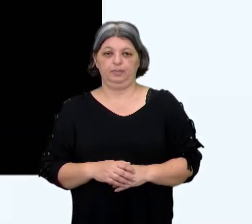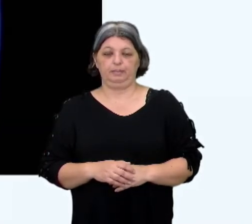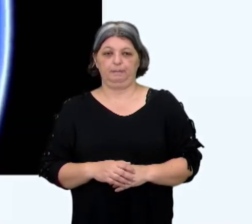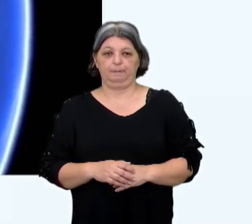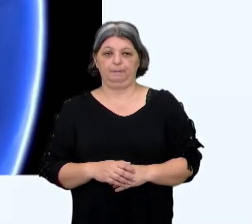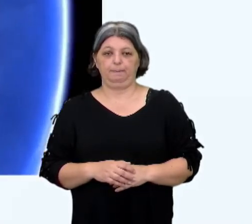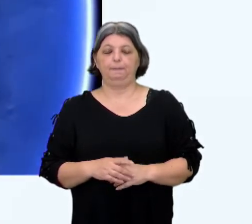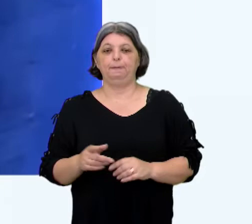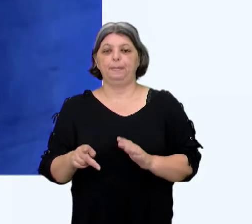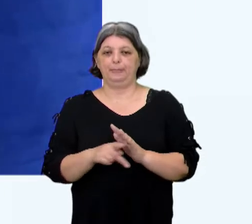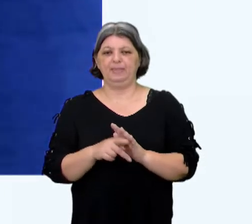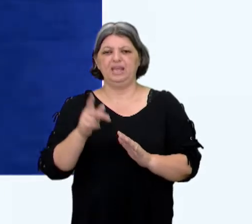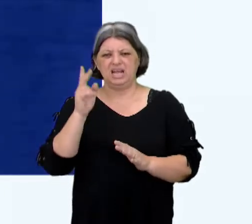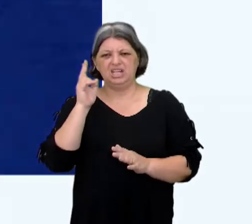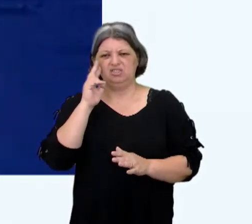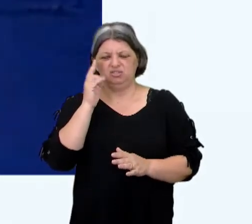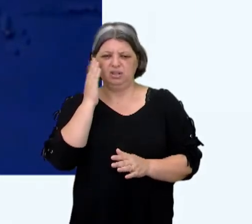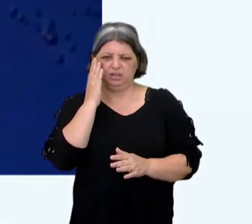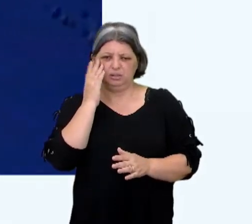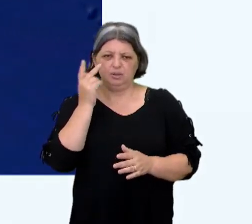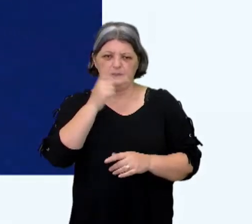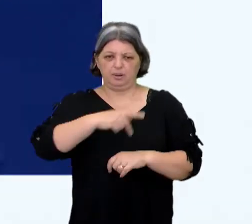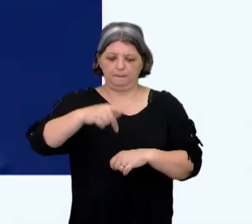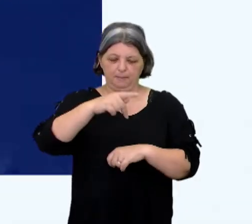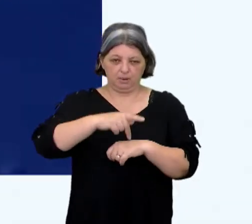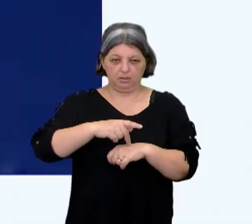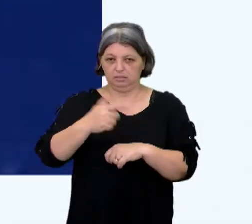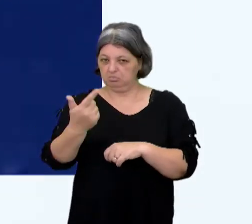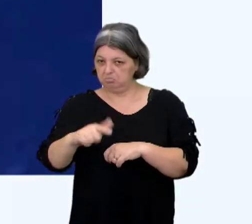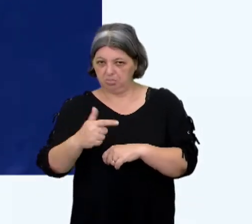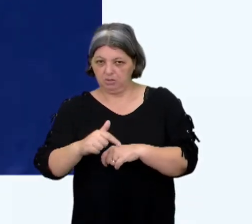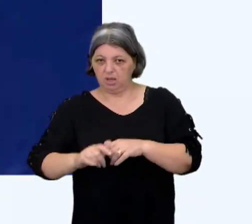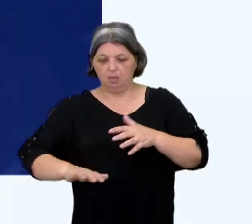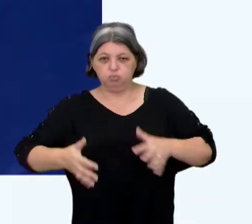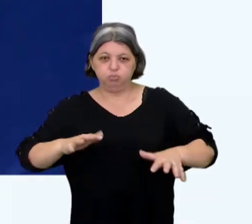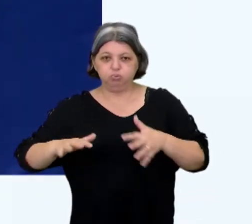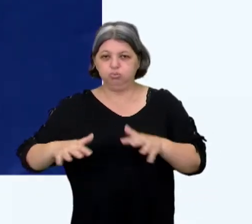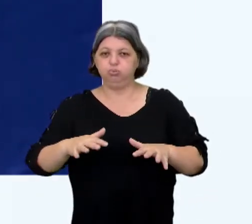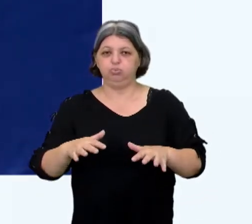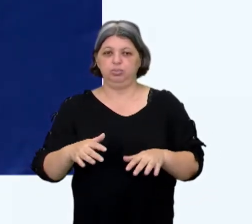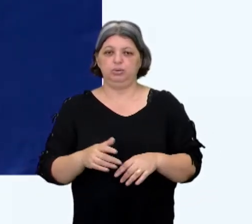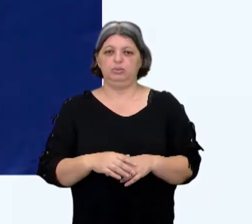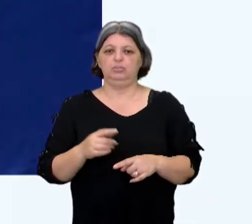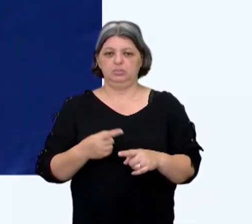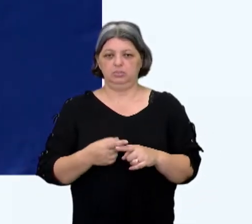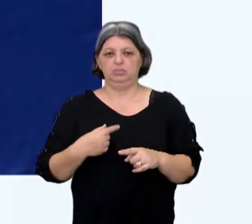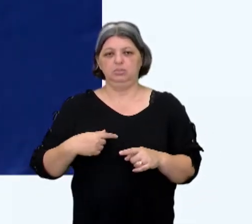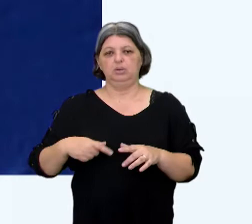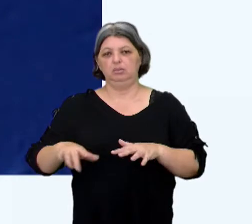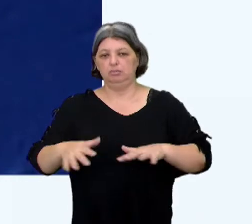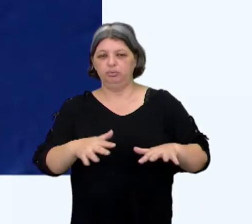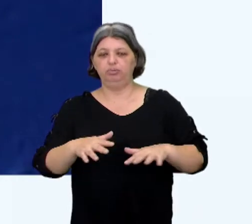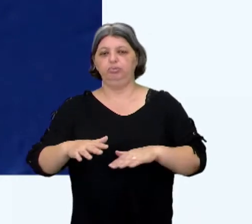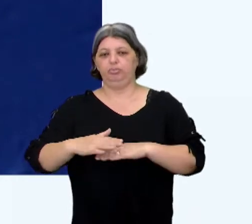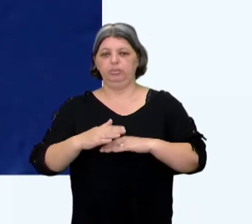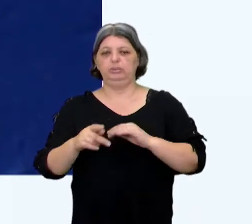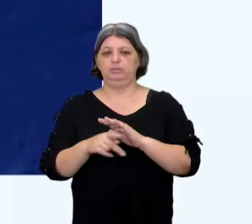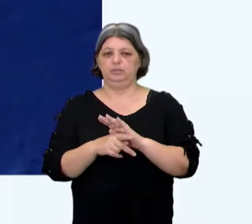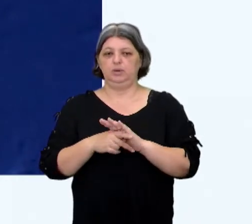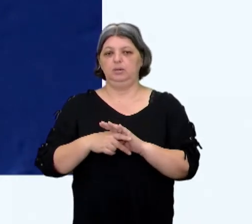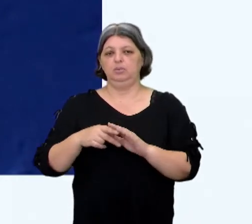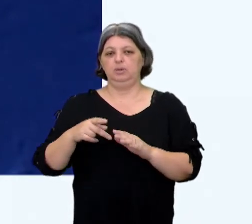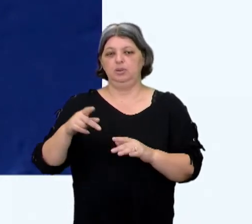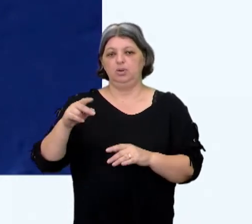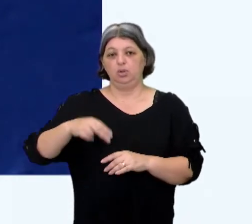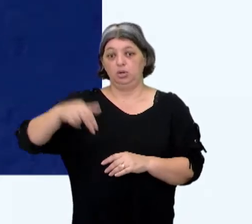Você já deve ter ouvido que o Brasil é um país sem terremotos e estranhado as notícias de abalos sísmicos recentes no